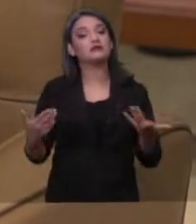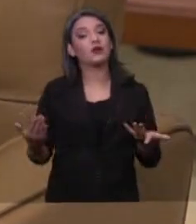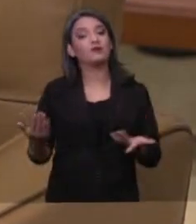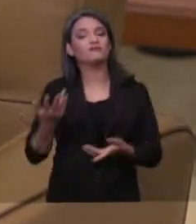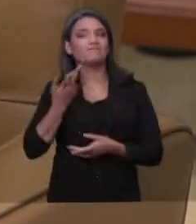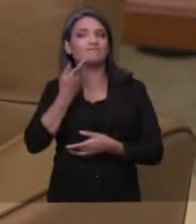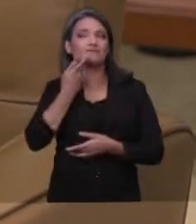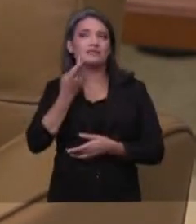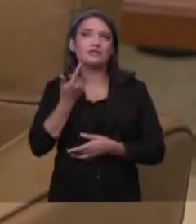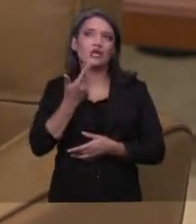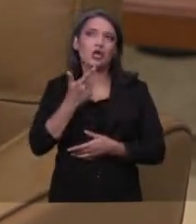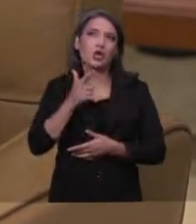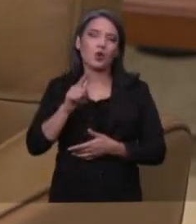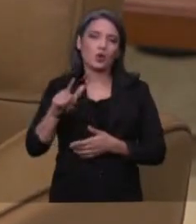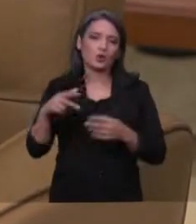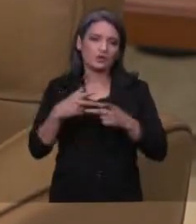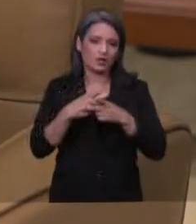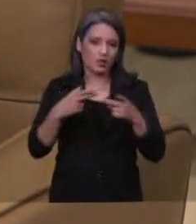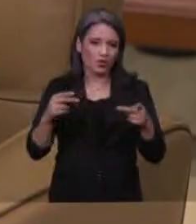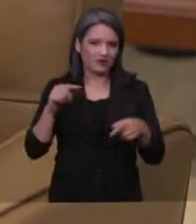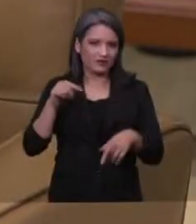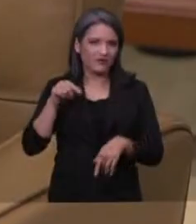sobre o qual quase não se fala no Brasil.